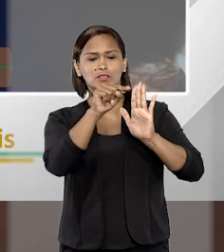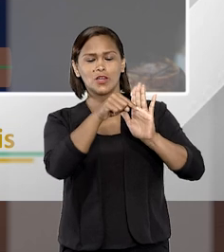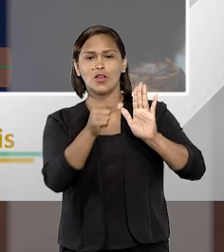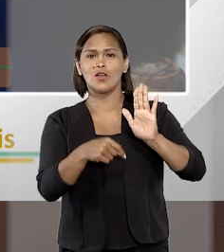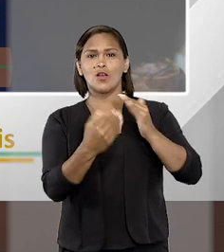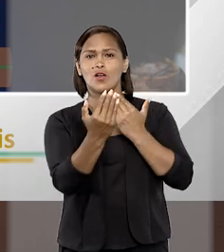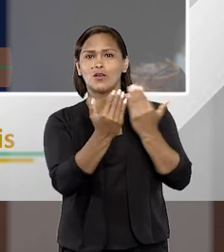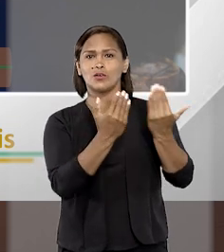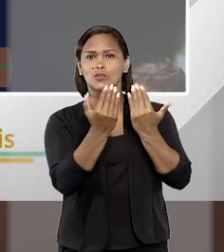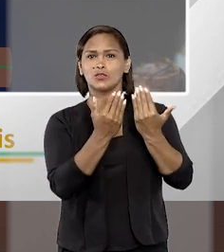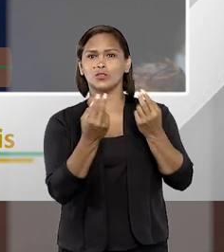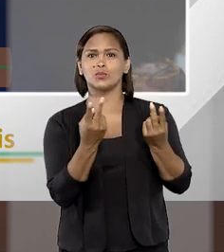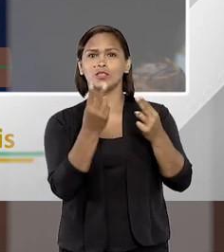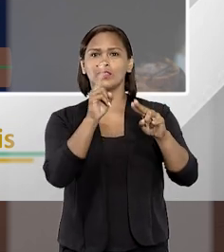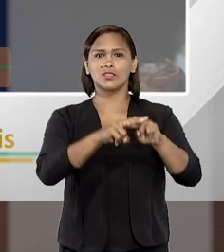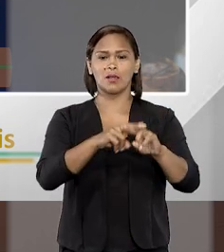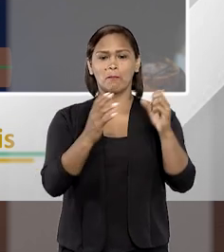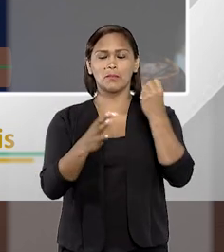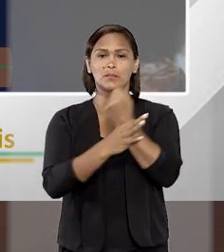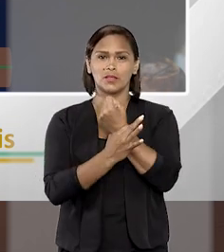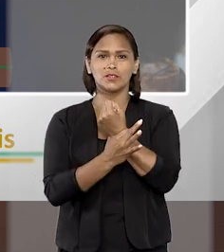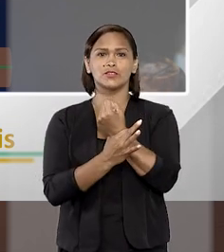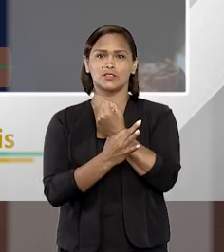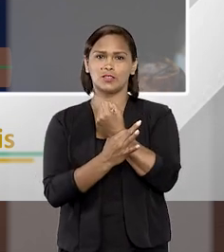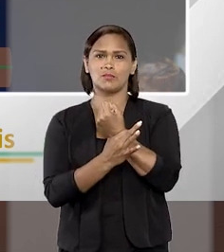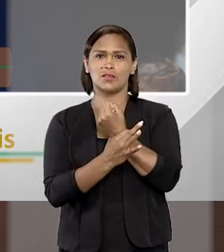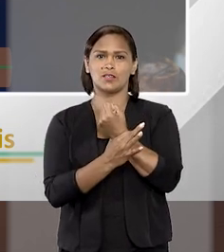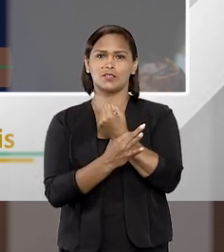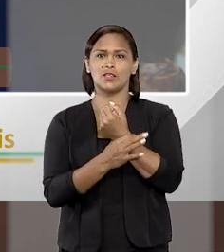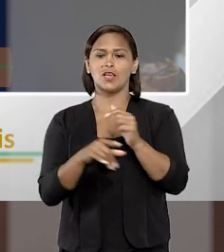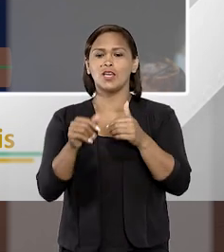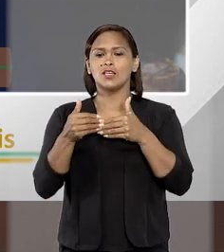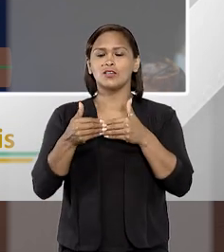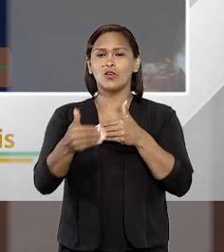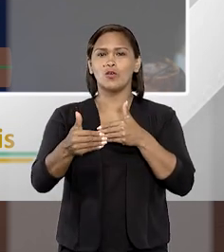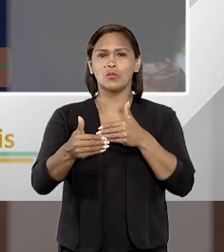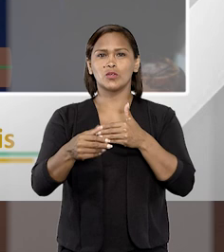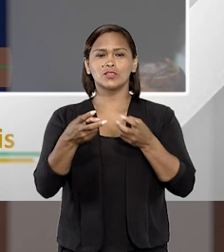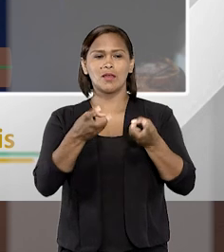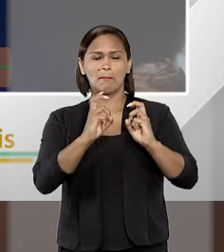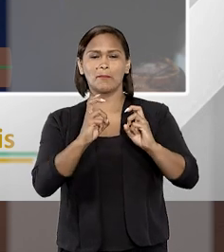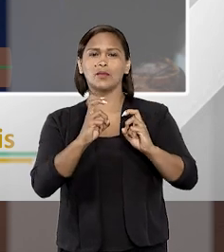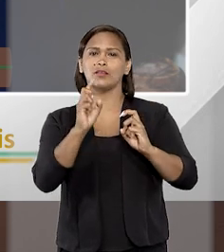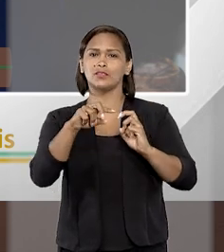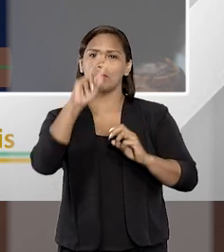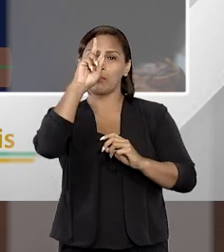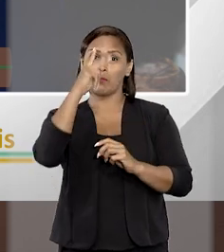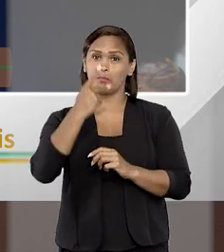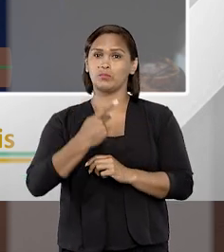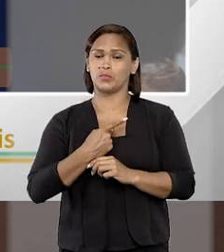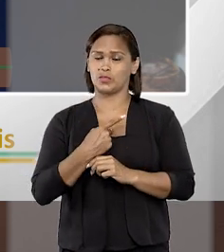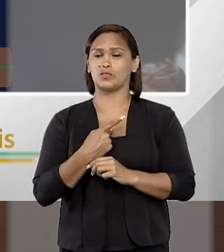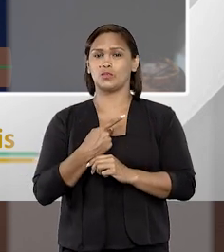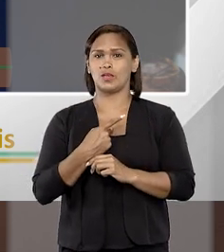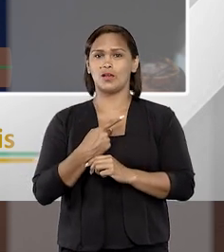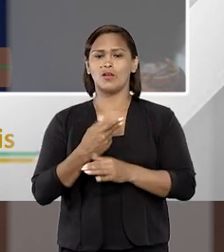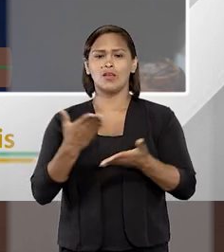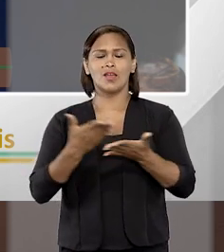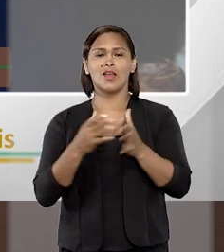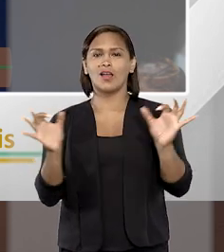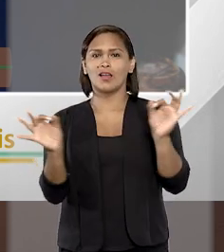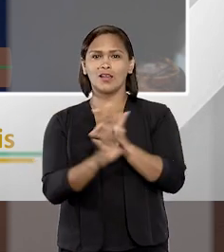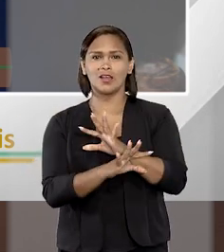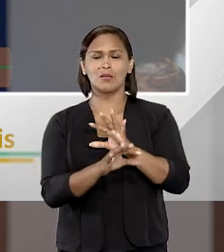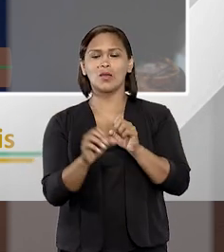o suspeito que está preso que está o chamado e portanto o processo de identificação pessoal de reconhecimento pessoal